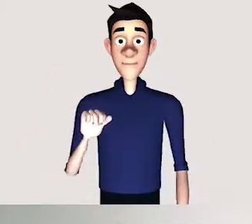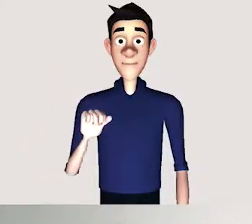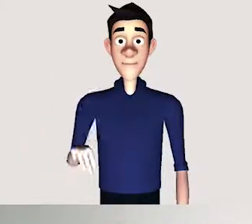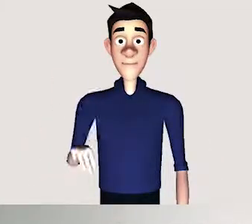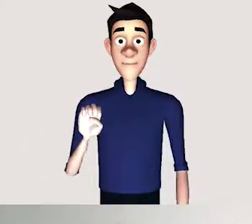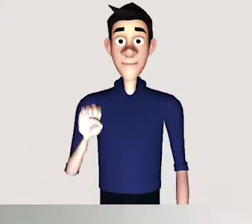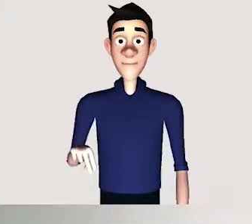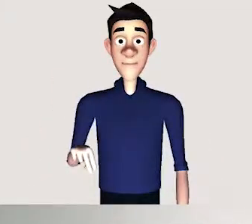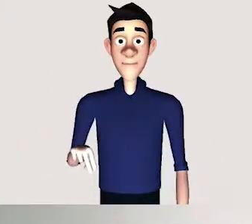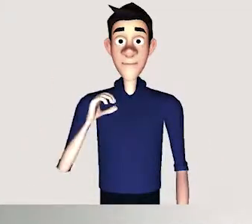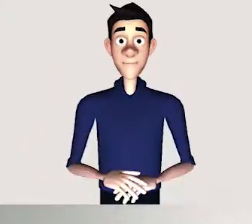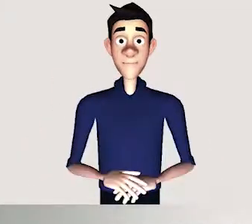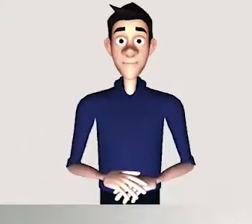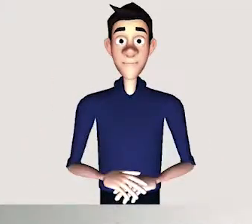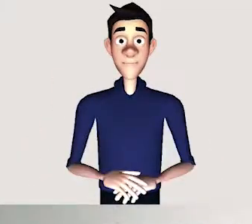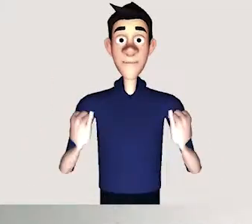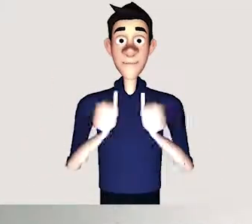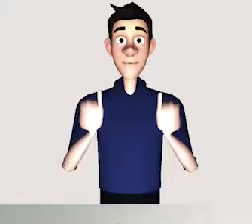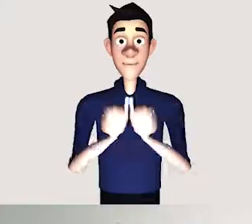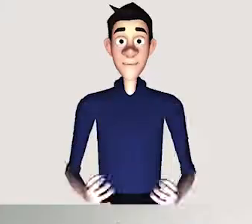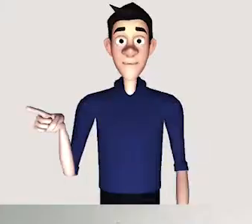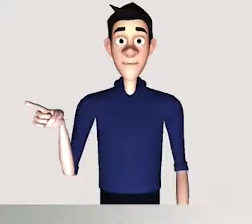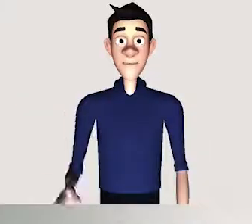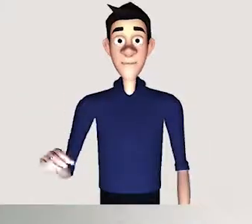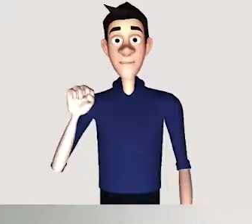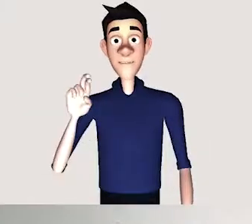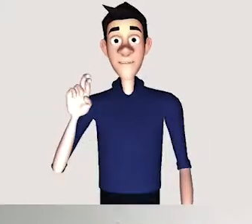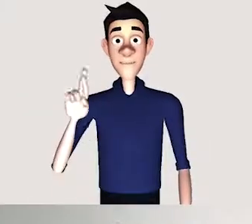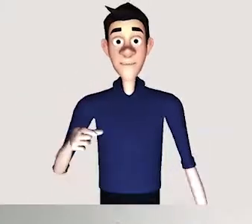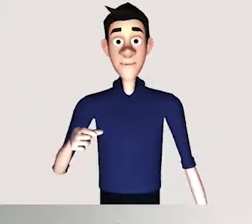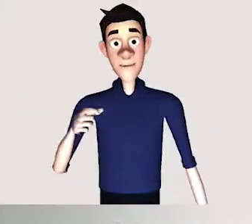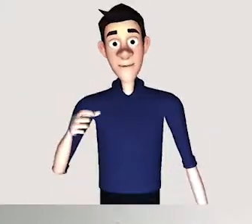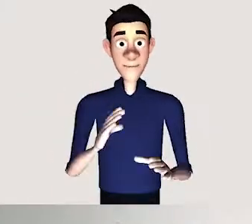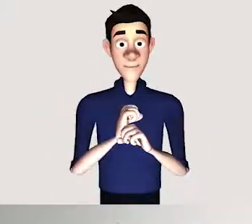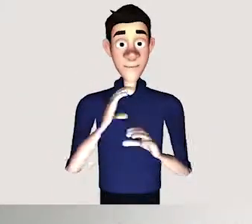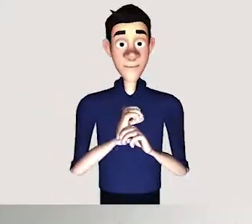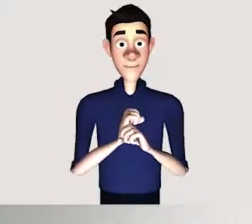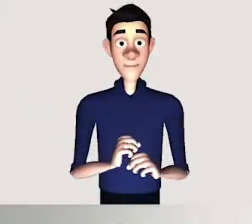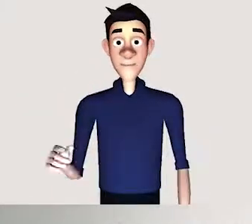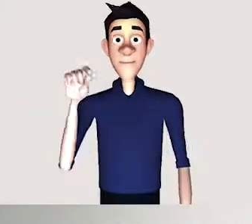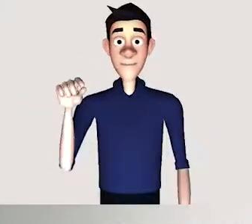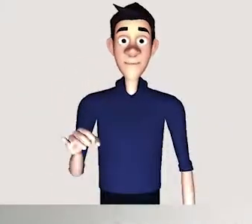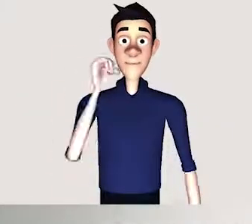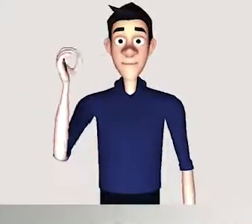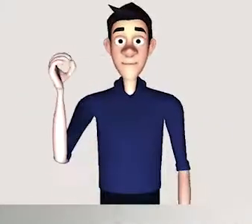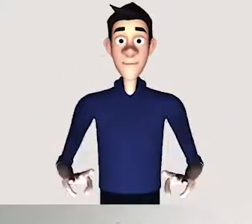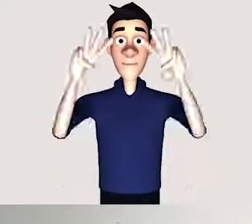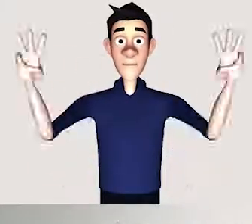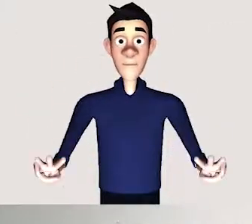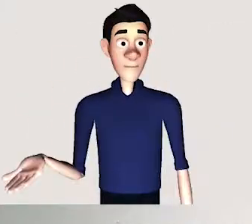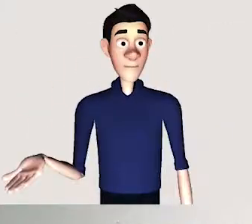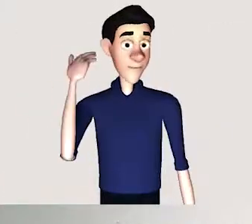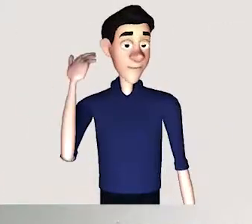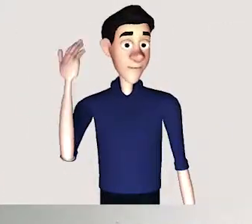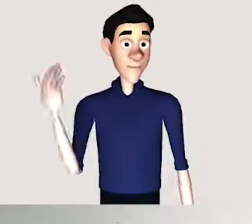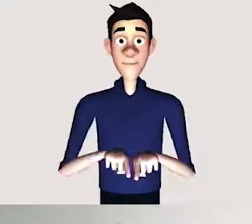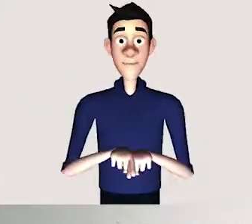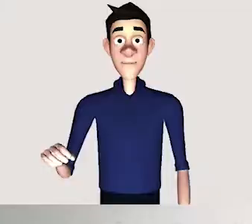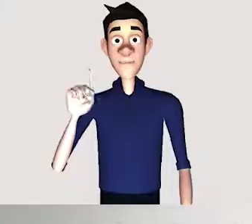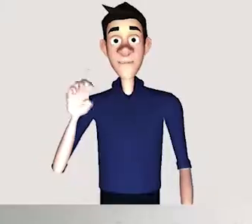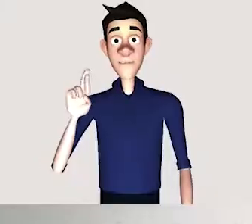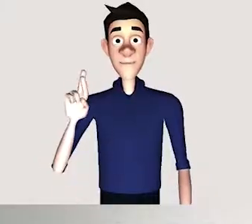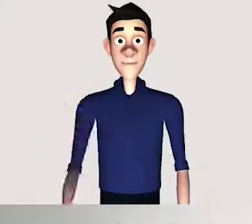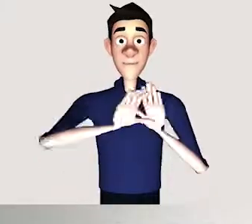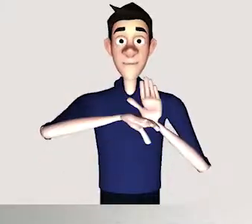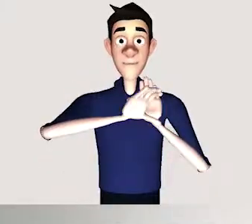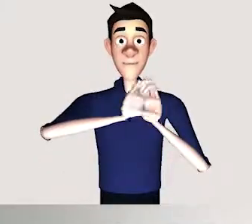agir, uma forma de atuar no mundo. Eu poderia, por exemplo, para responder à pergunta